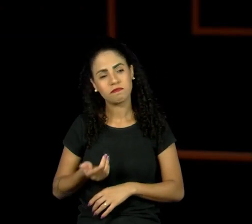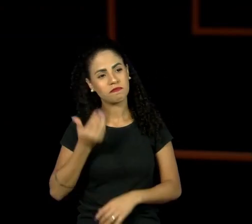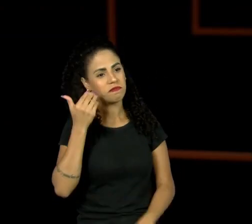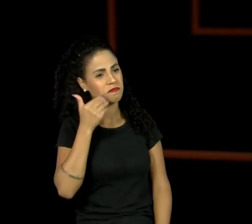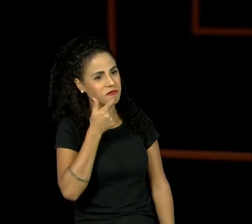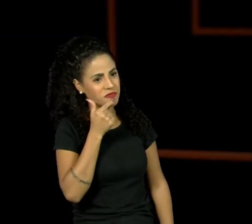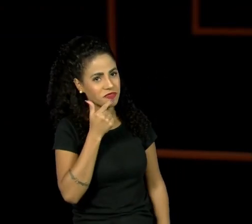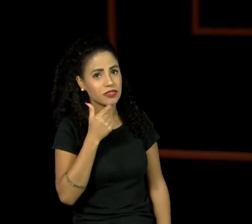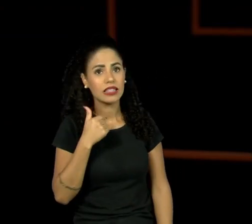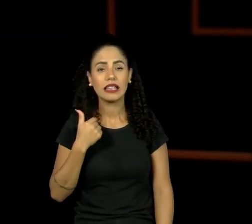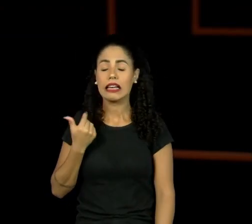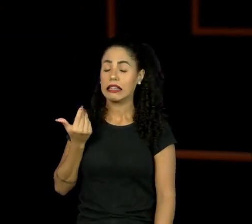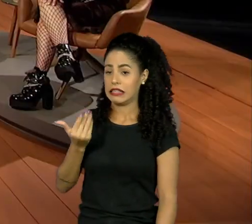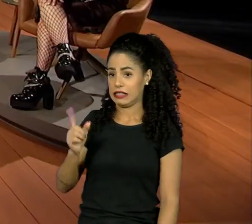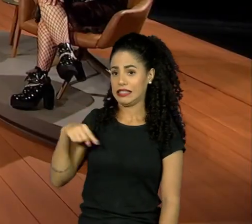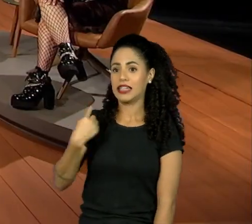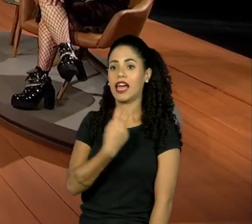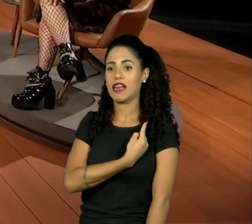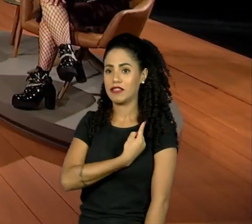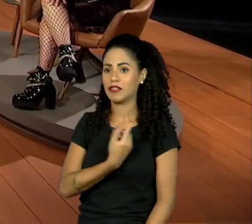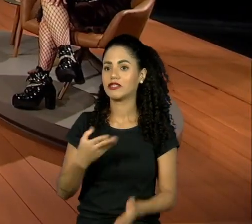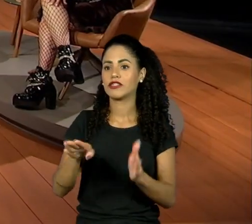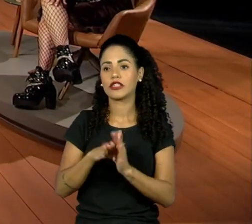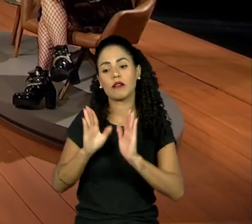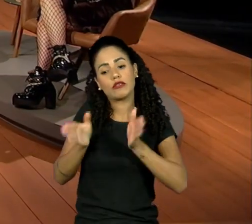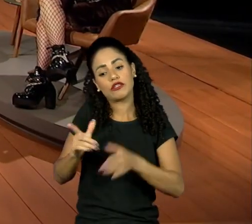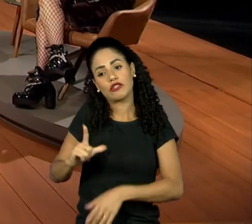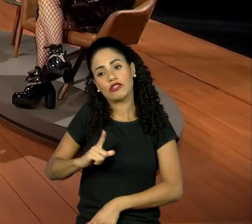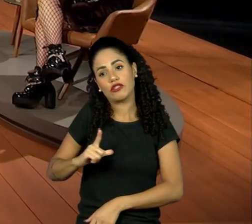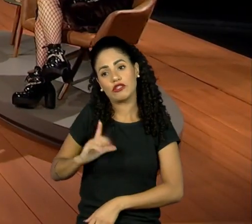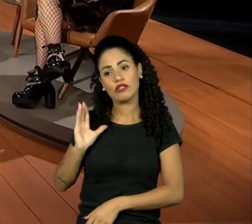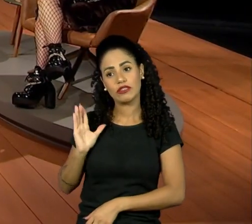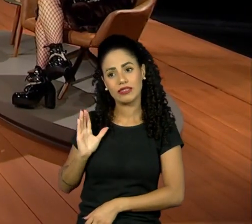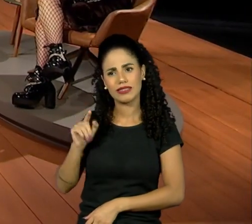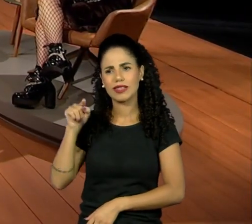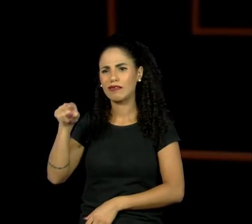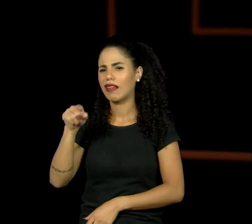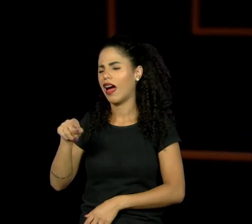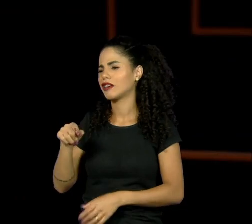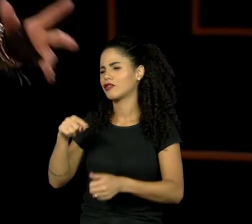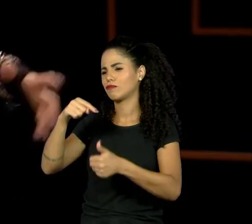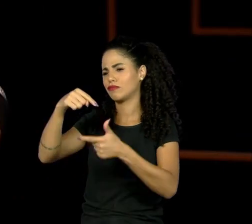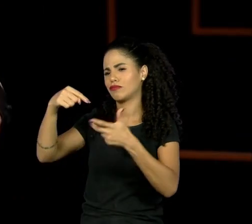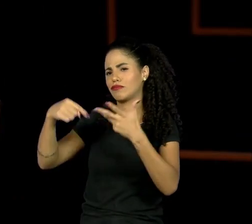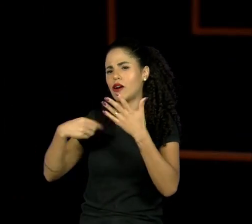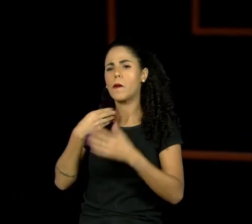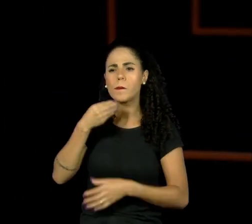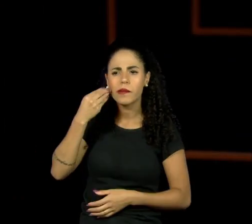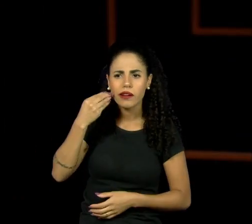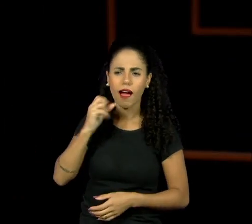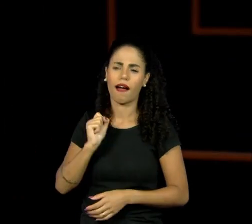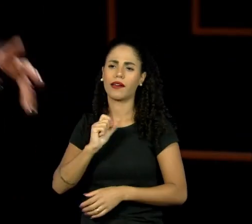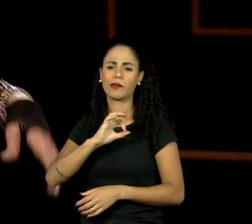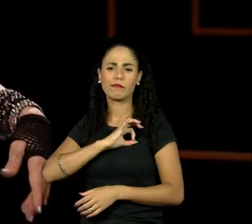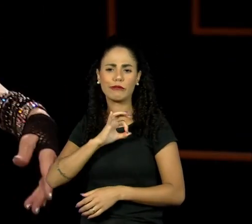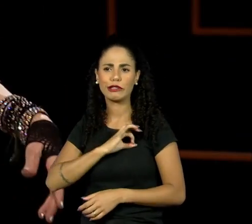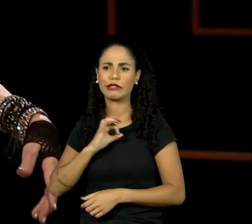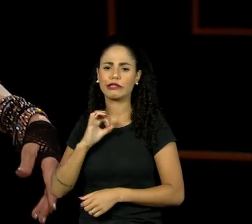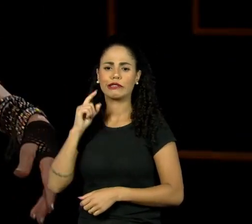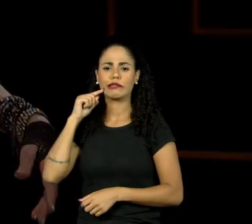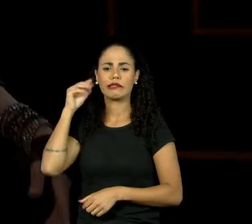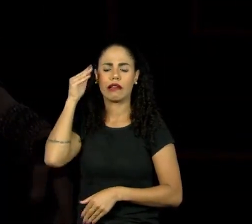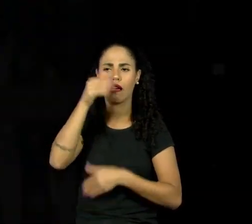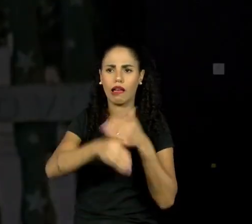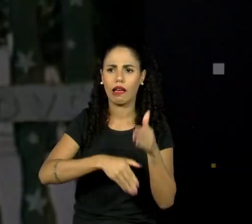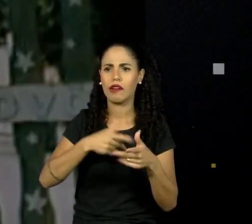E deu, a gente chegou lá, já estava, né? Já tava. Ali a gente passou muita coisa, a gente teve batida policial, a gente teve de tudo, mas escapamos